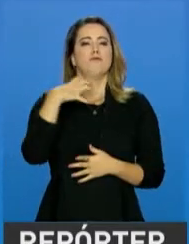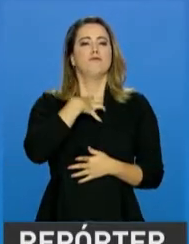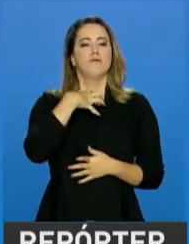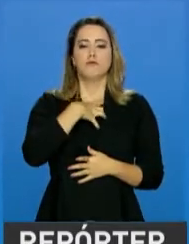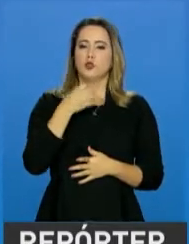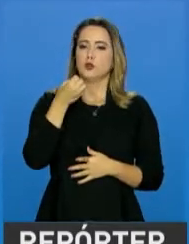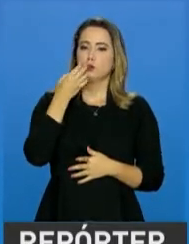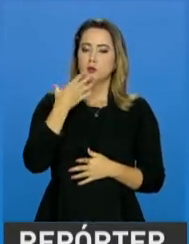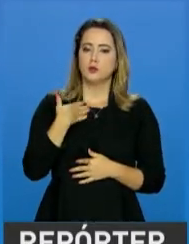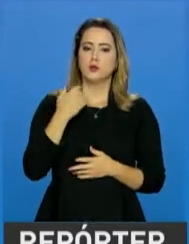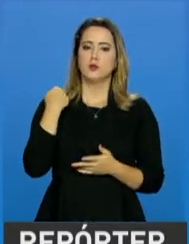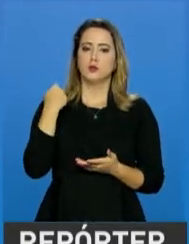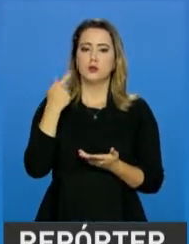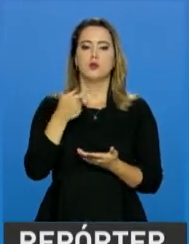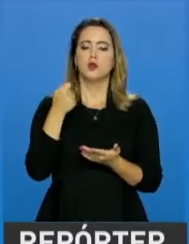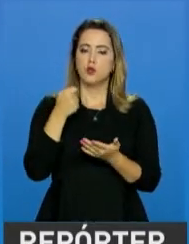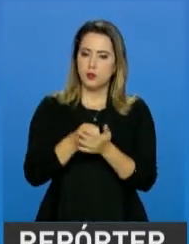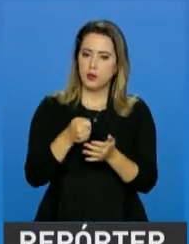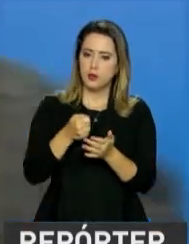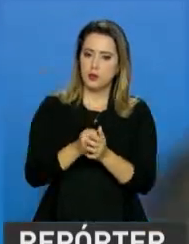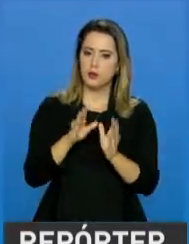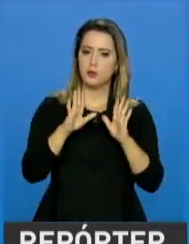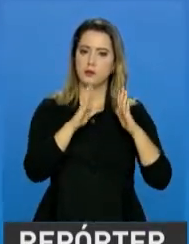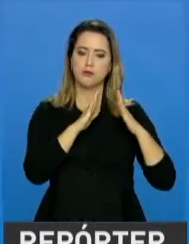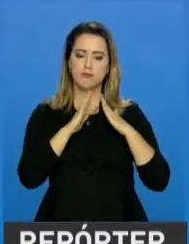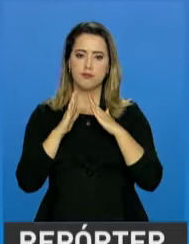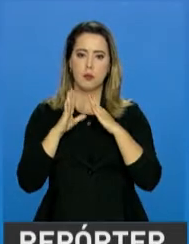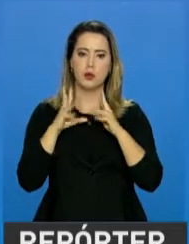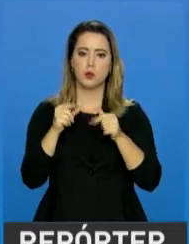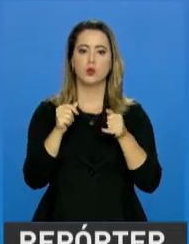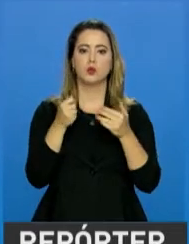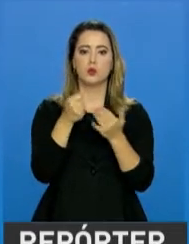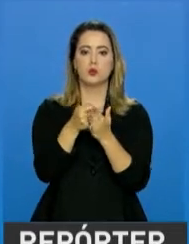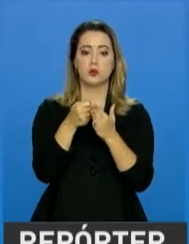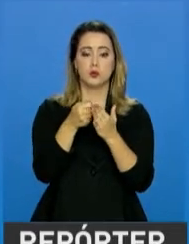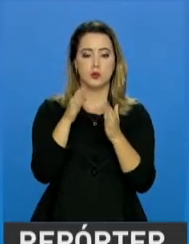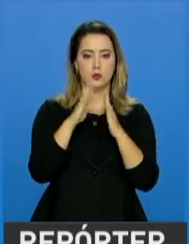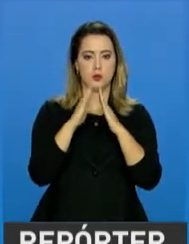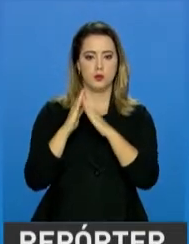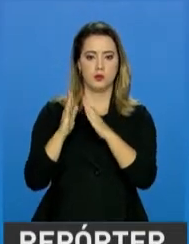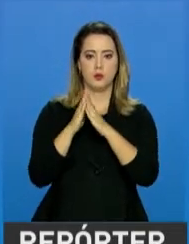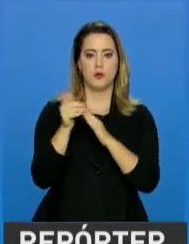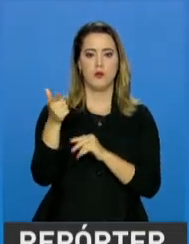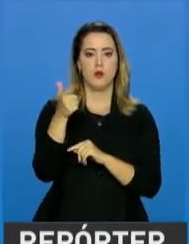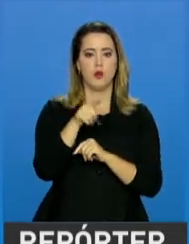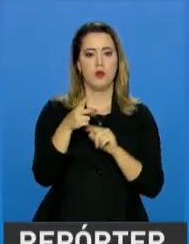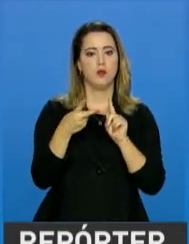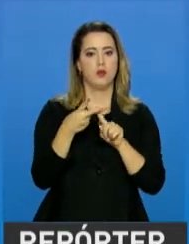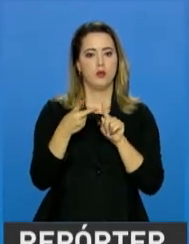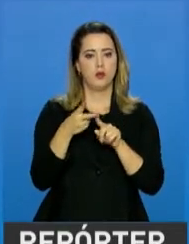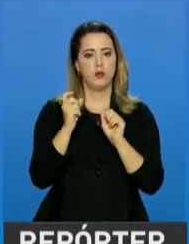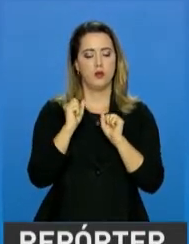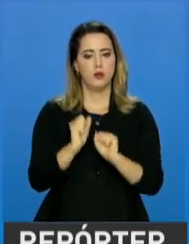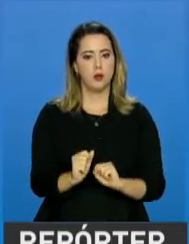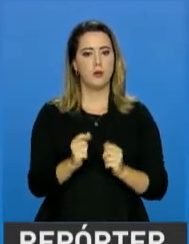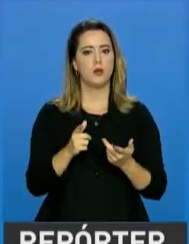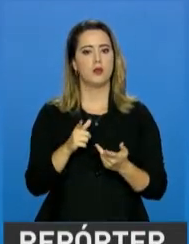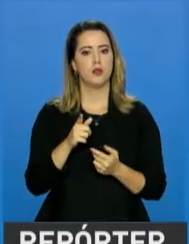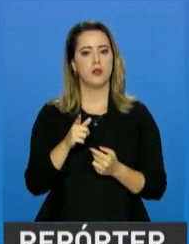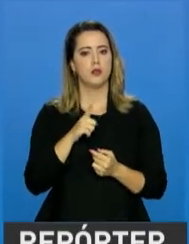provê de ser o provedor daquela casa né e o outro é a gente poder